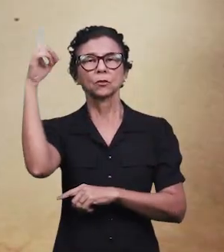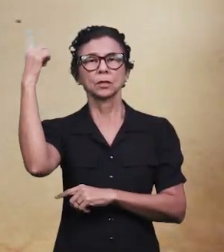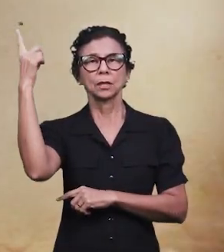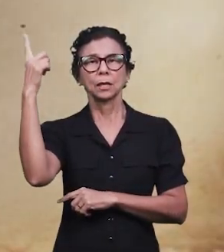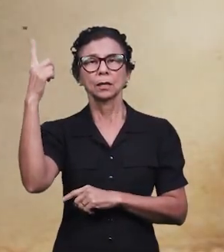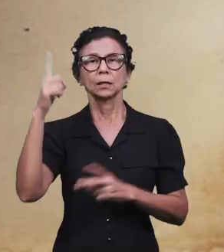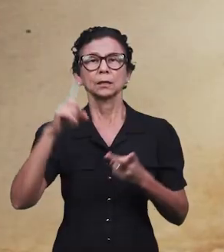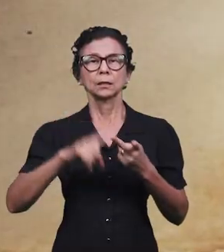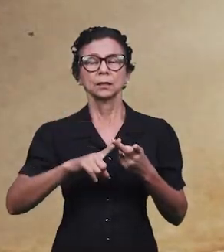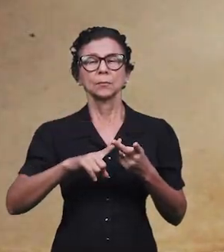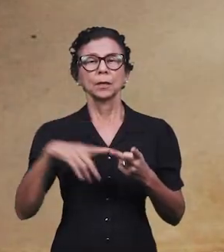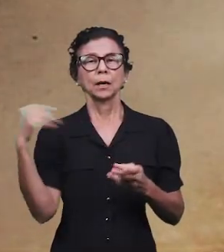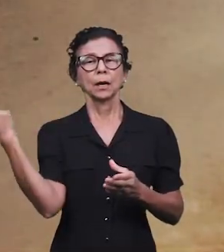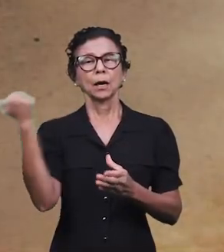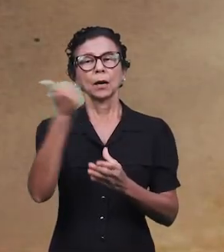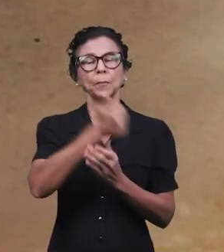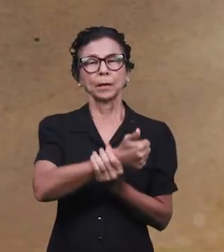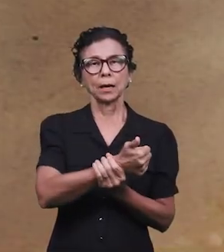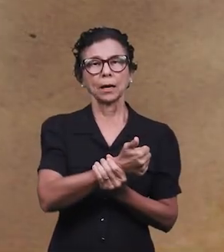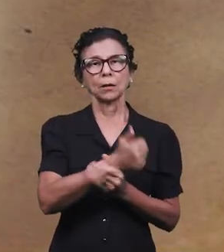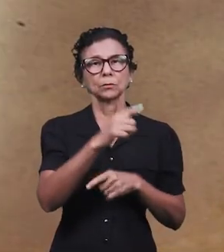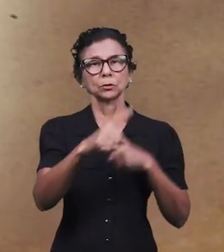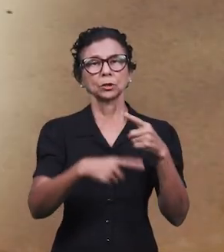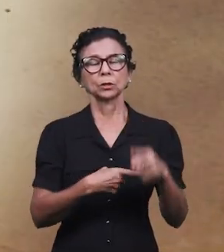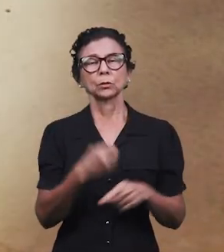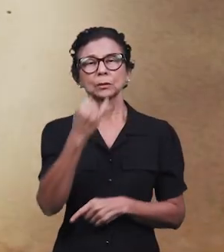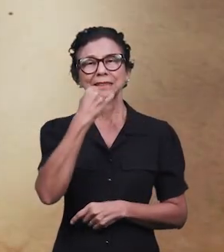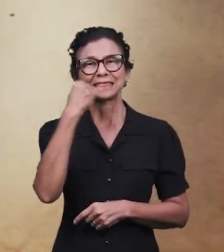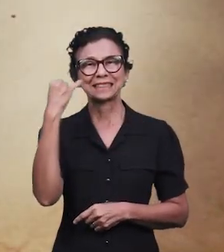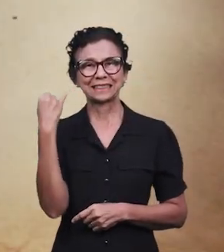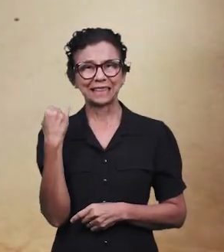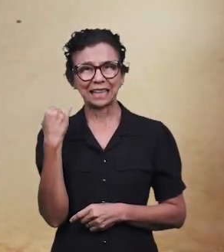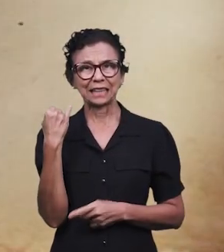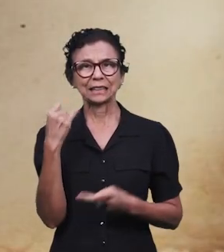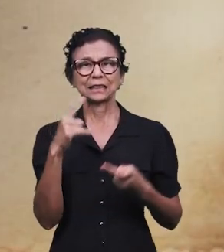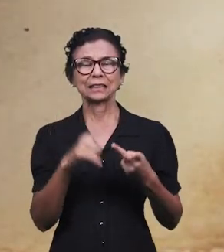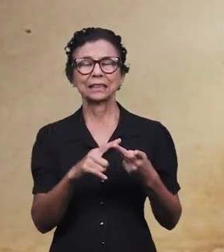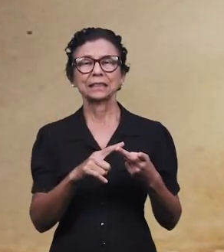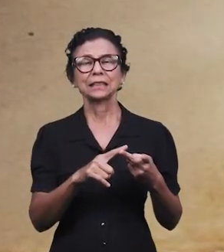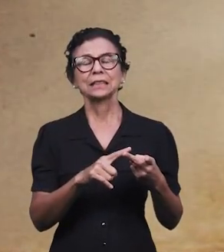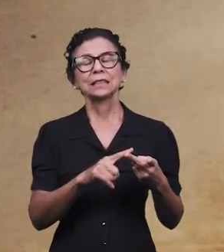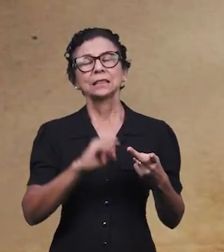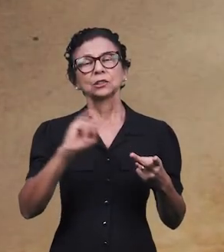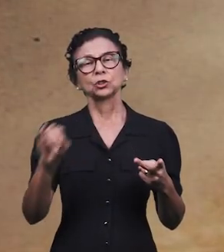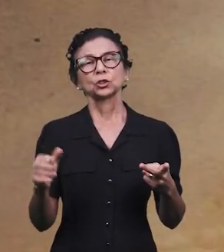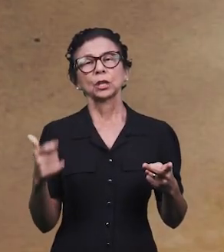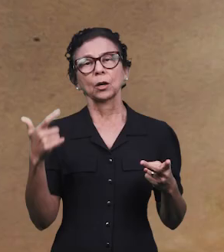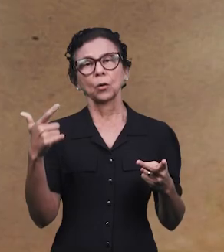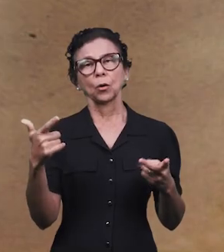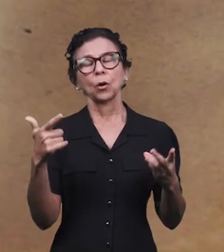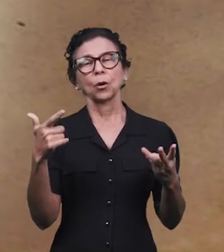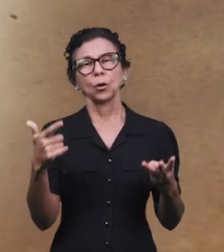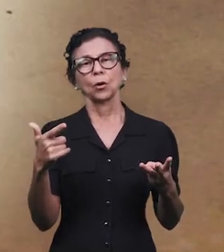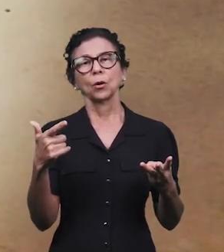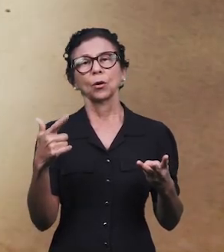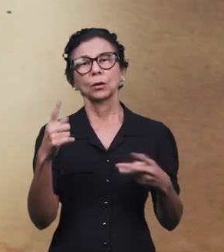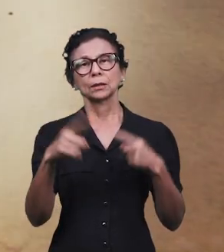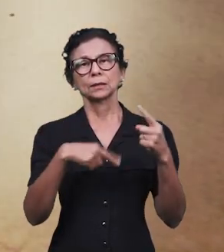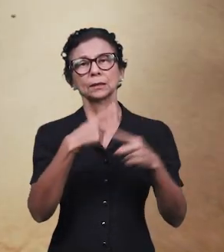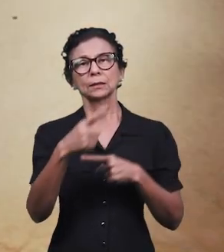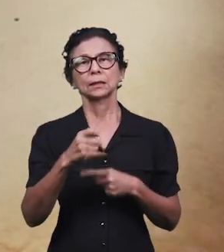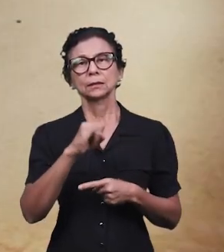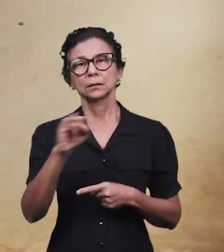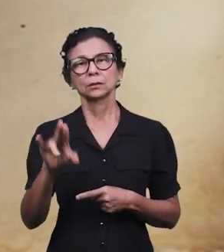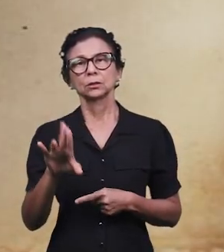filho de Abraão. Abraão gerou a Isaque, Isaque gerou a Jacó, e Jacó gerou